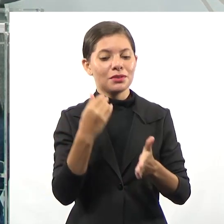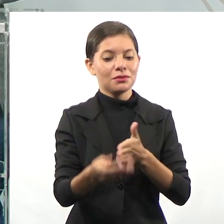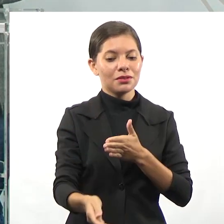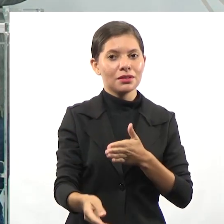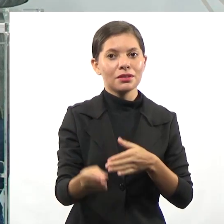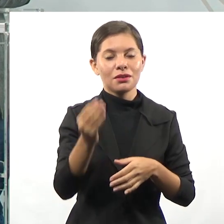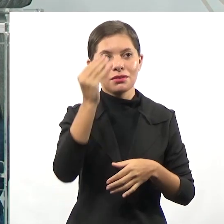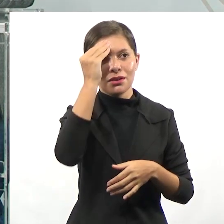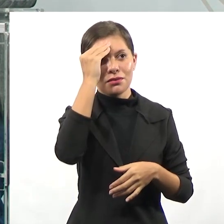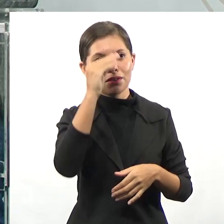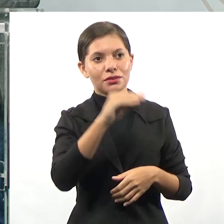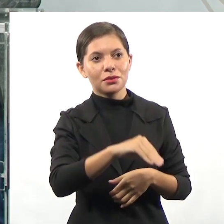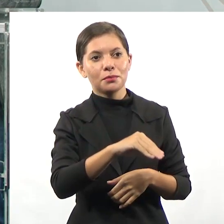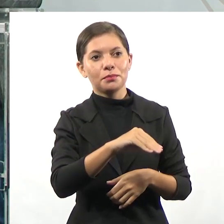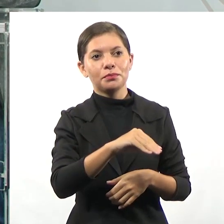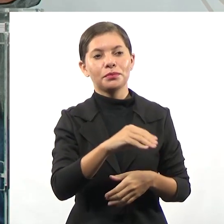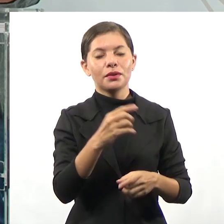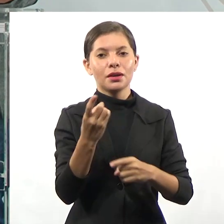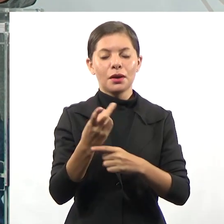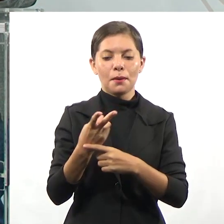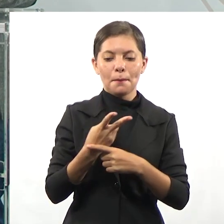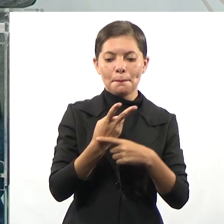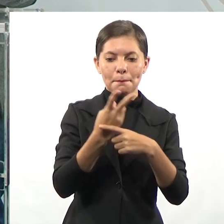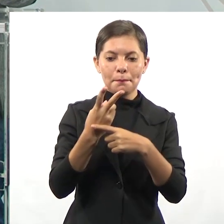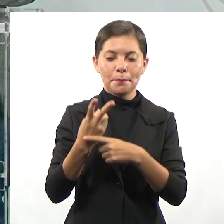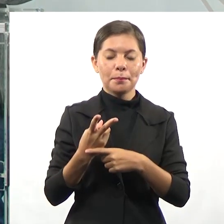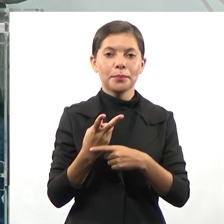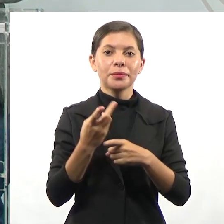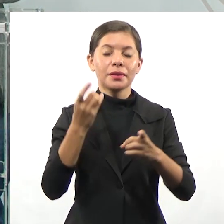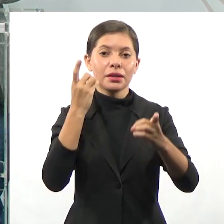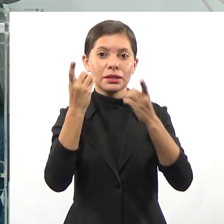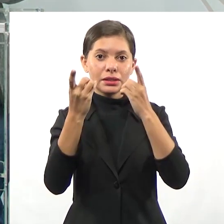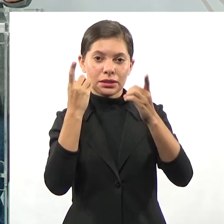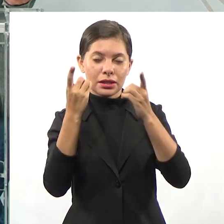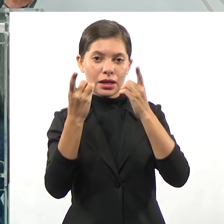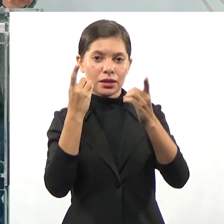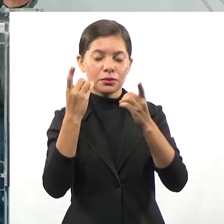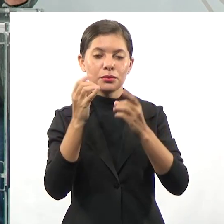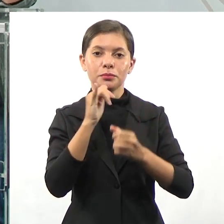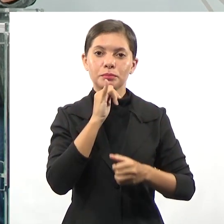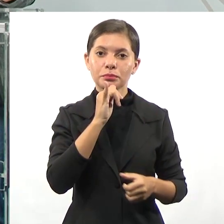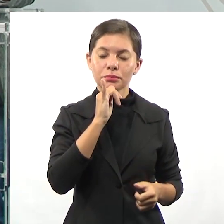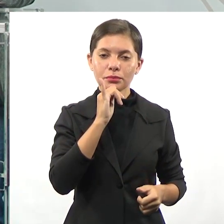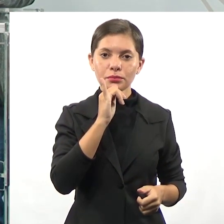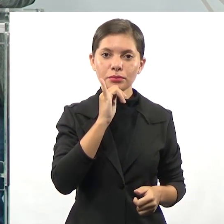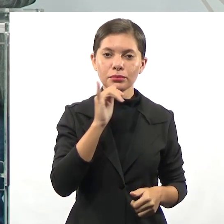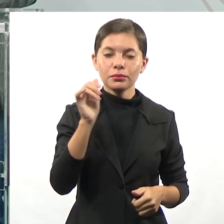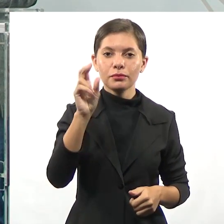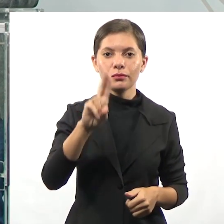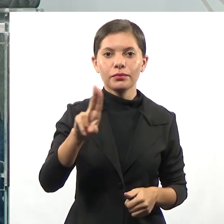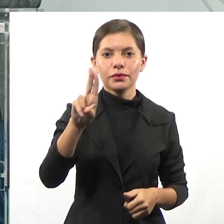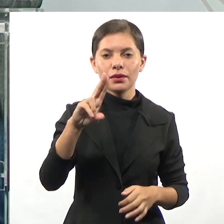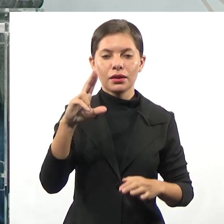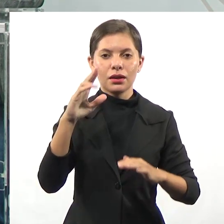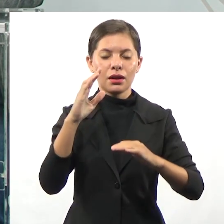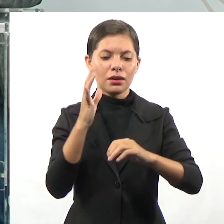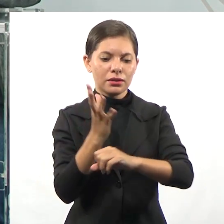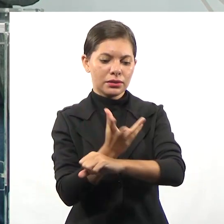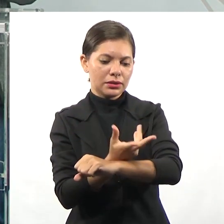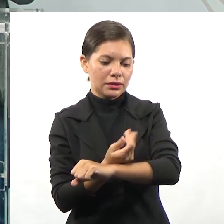para predição de desempenho, e aí verificar se você vai ter êxito ou não em determinada disciplina. Eu posso, por